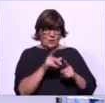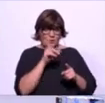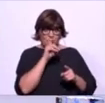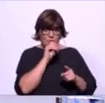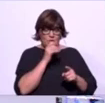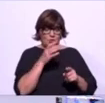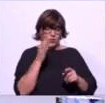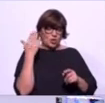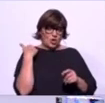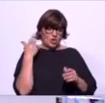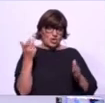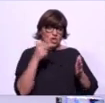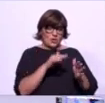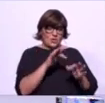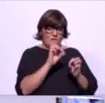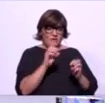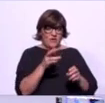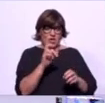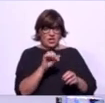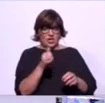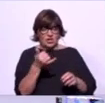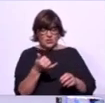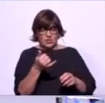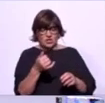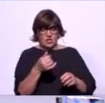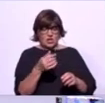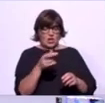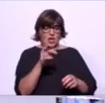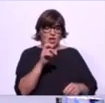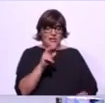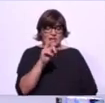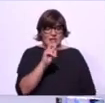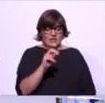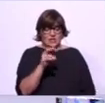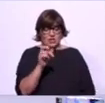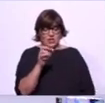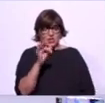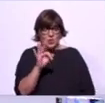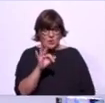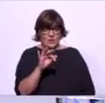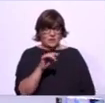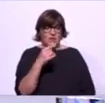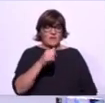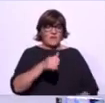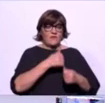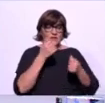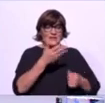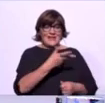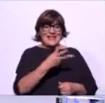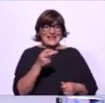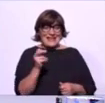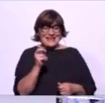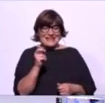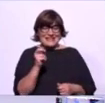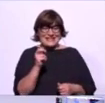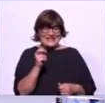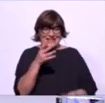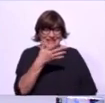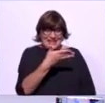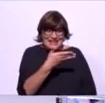Pinto Costa entrou, porque entrou no final de 82, portanto, a época 83-84, o Futebol Clube do Porto venceu 13 títulos,